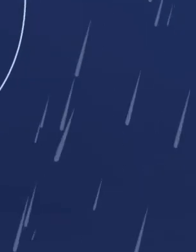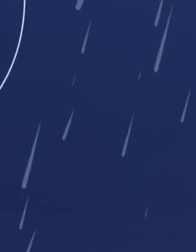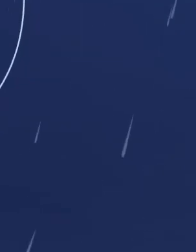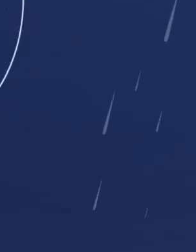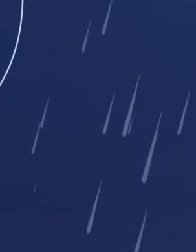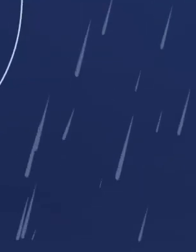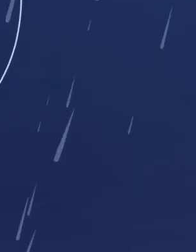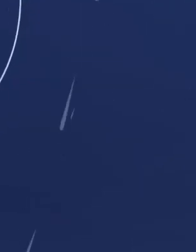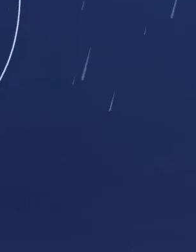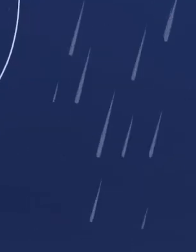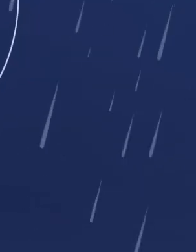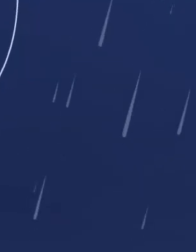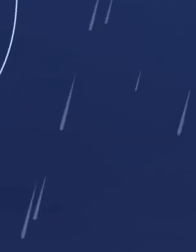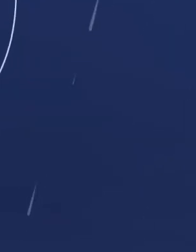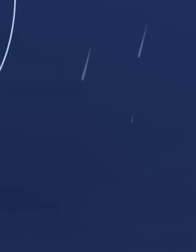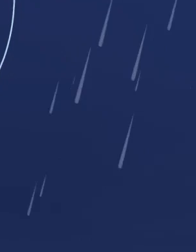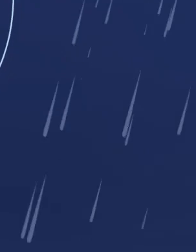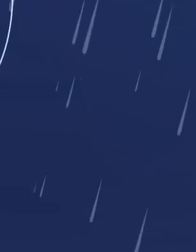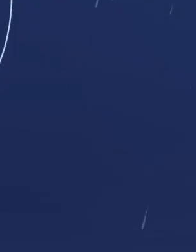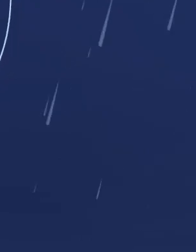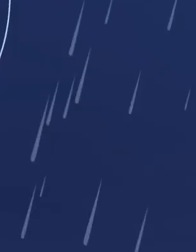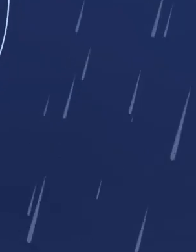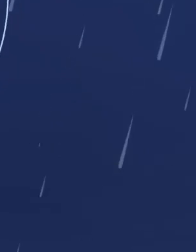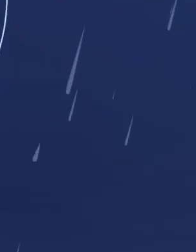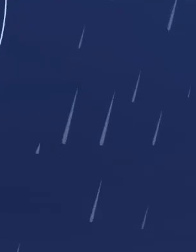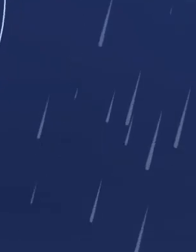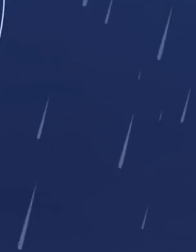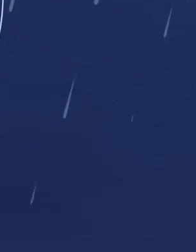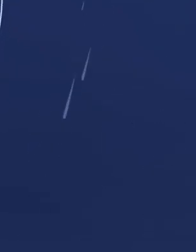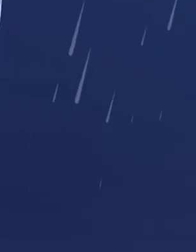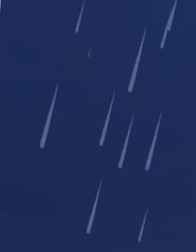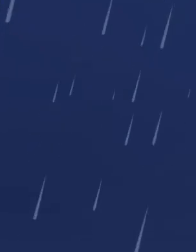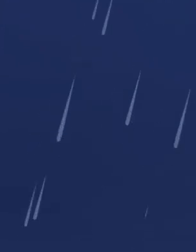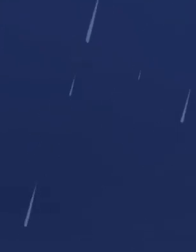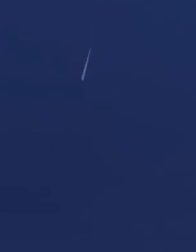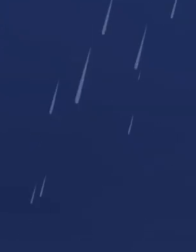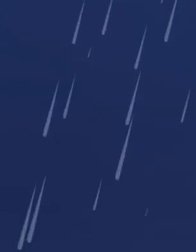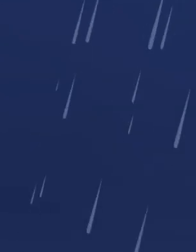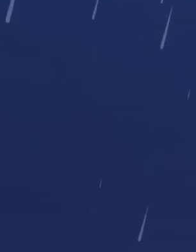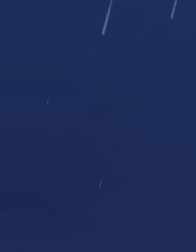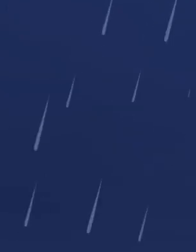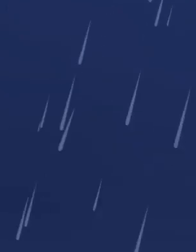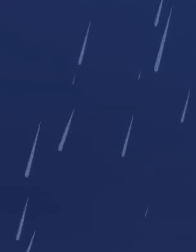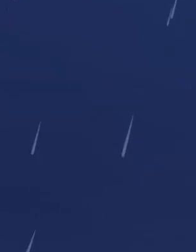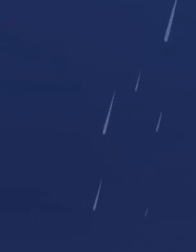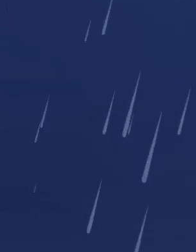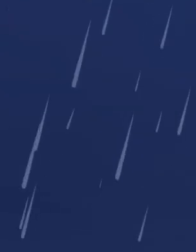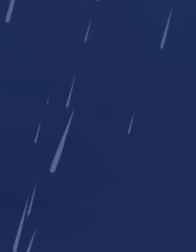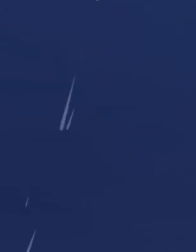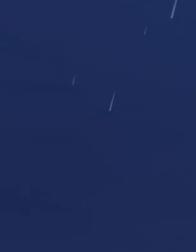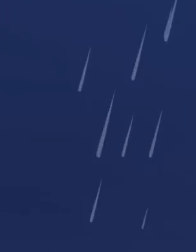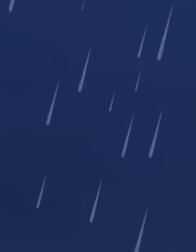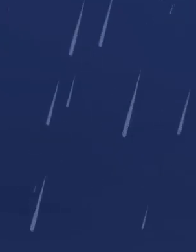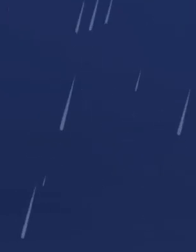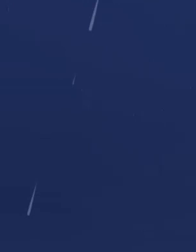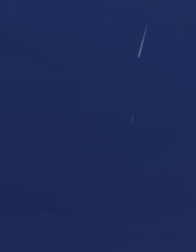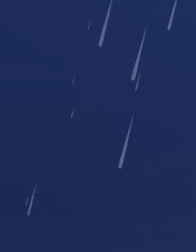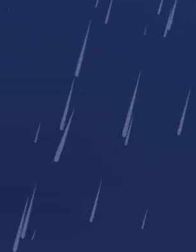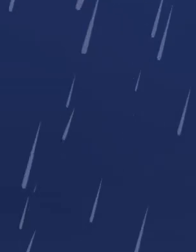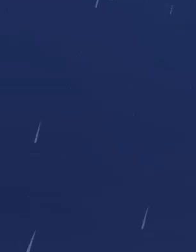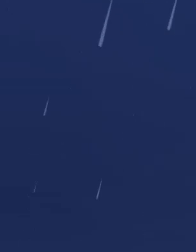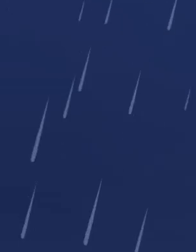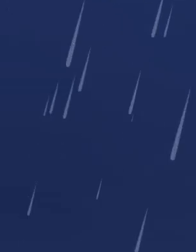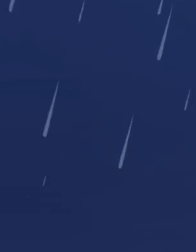de Minas, dia nublado e pancadas de chuva a qualquer momento. A mínima fica 16 graus e a máxima